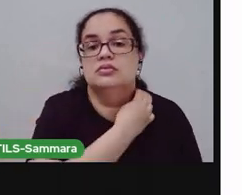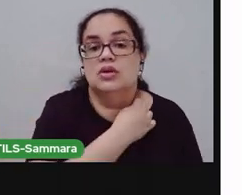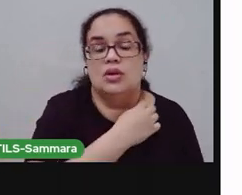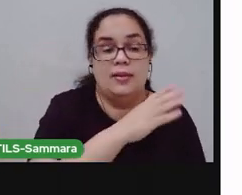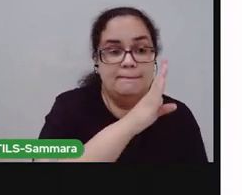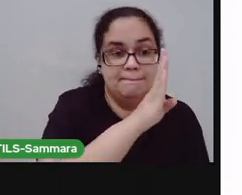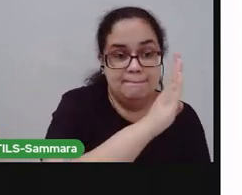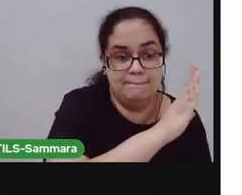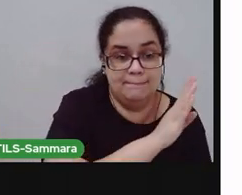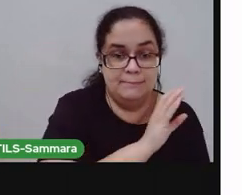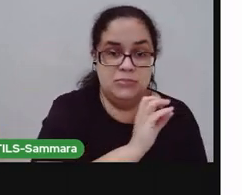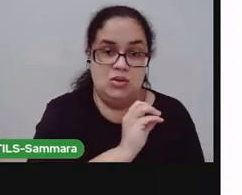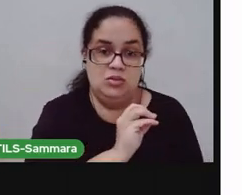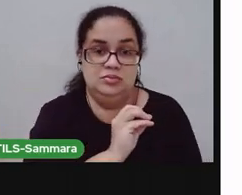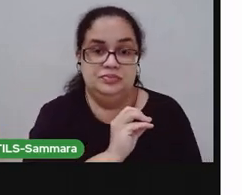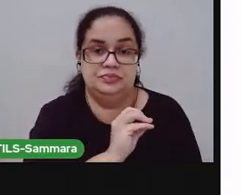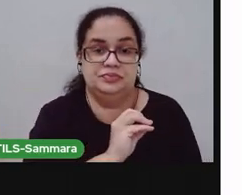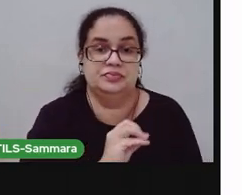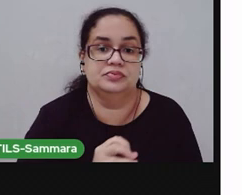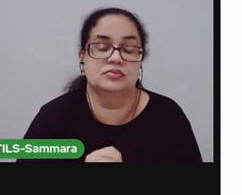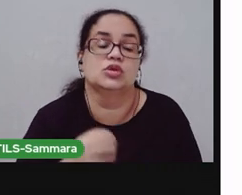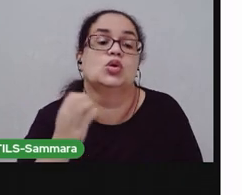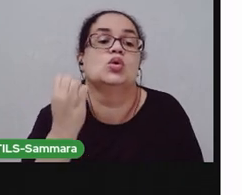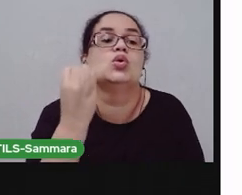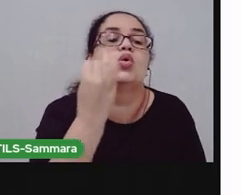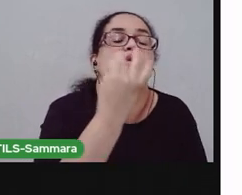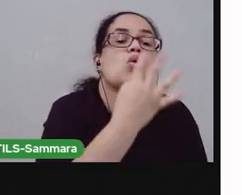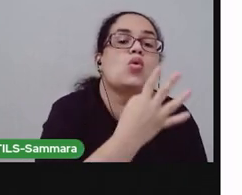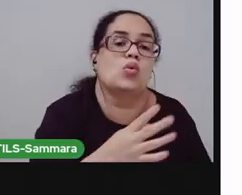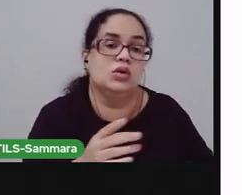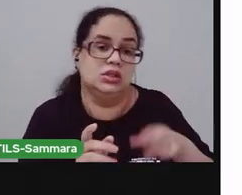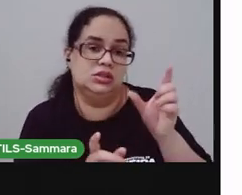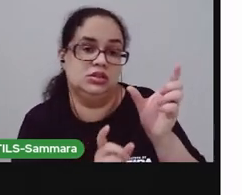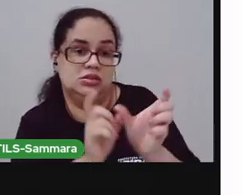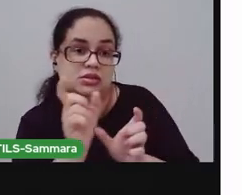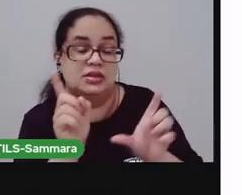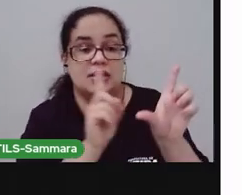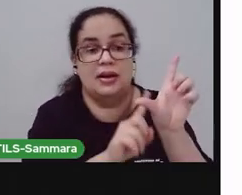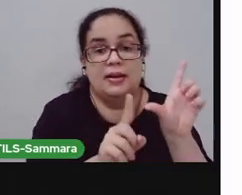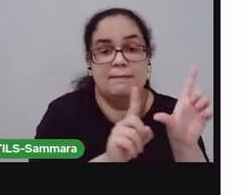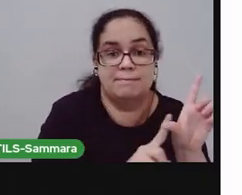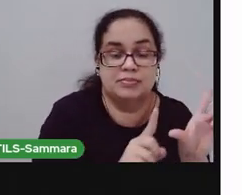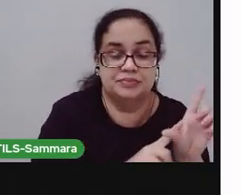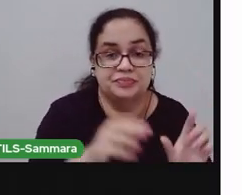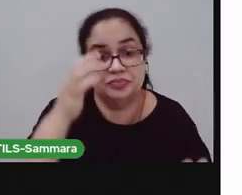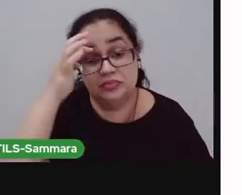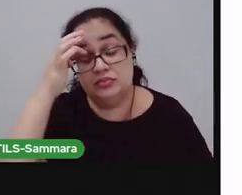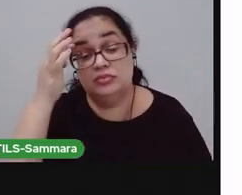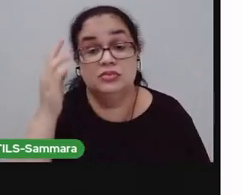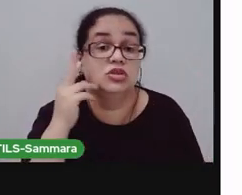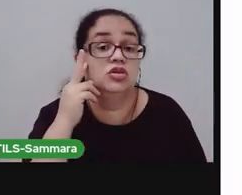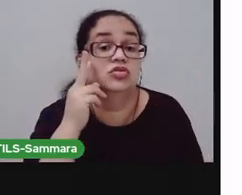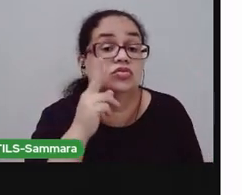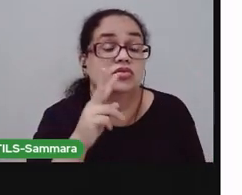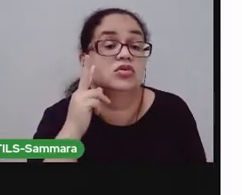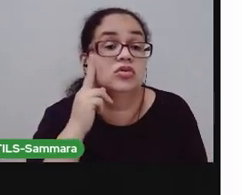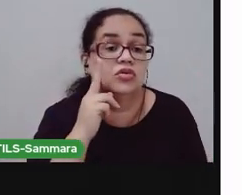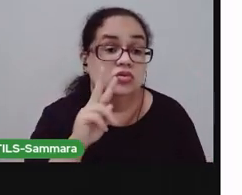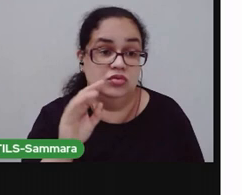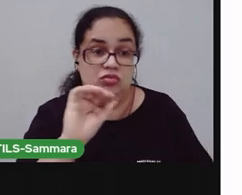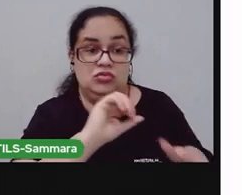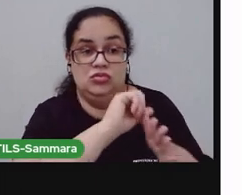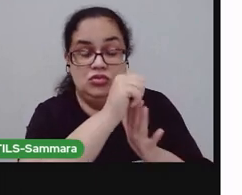bo, né? O o. Quantas vogais tem nessa palavra? Vamos identificar aqui quantas vogais a